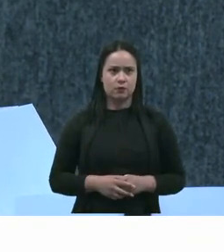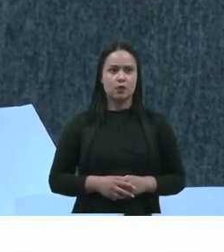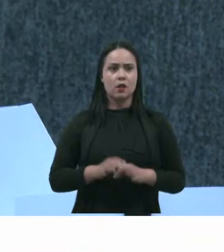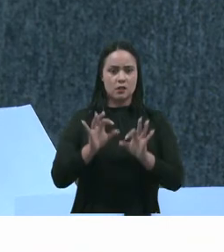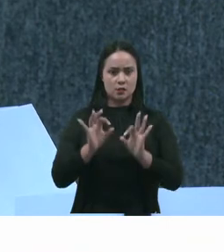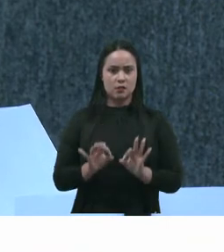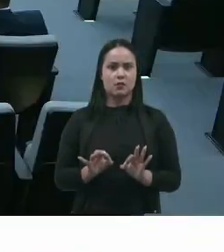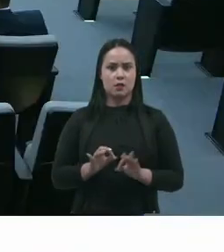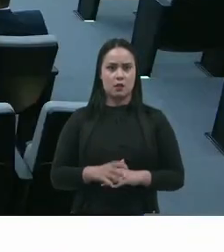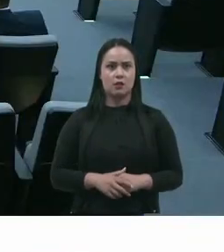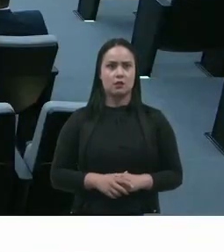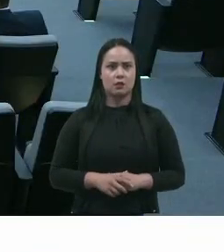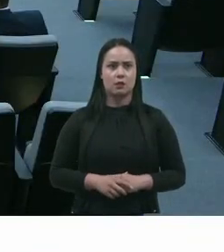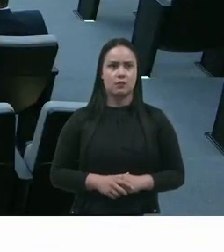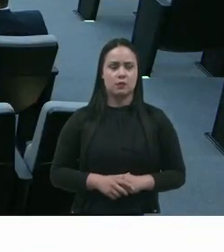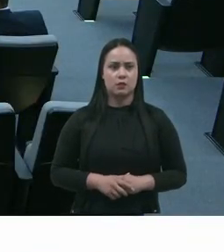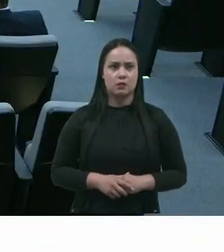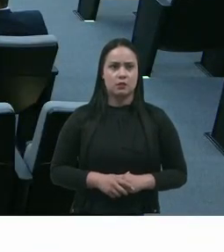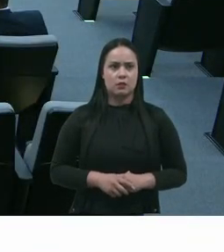Certo.